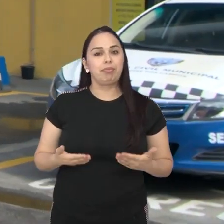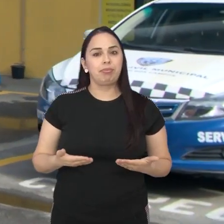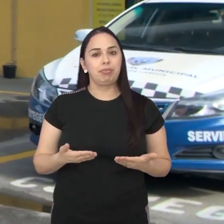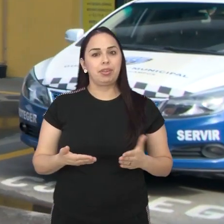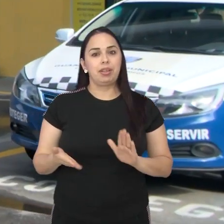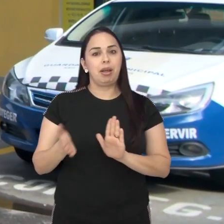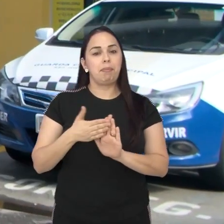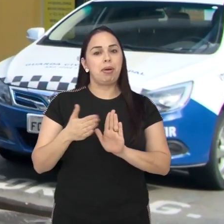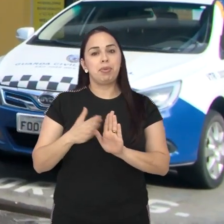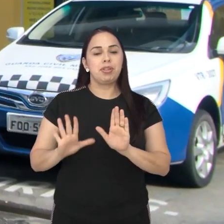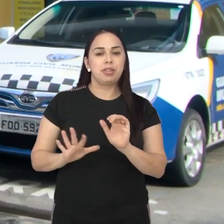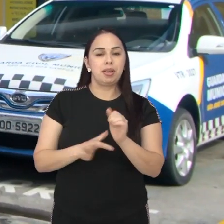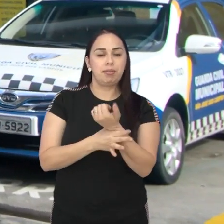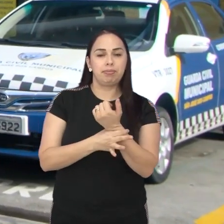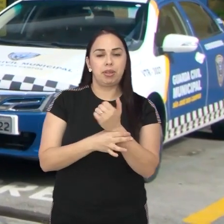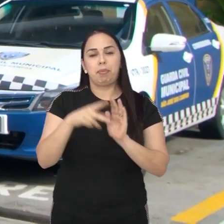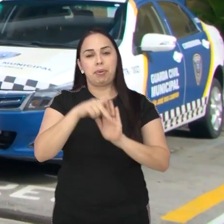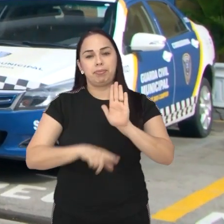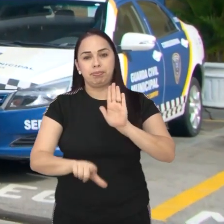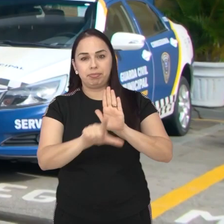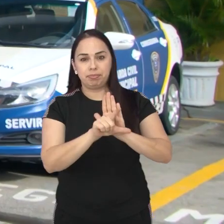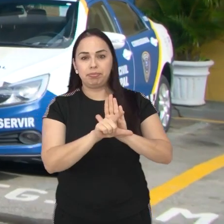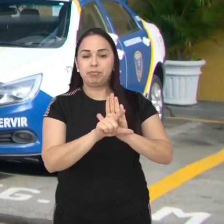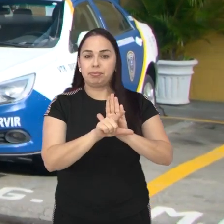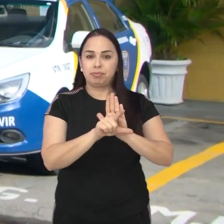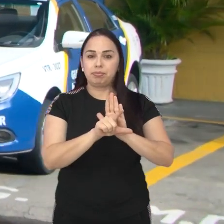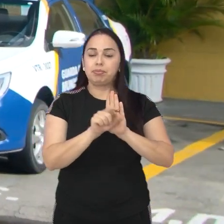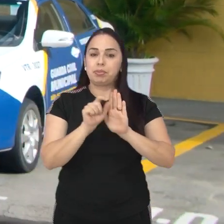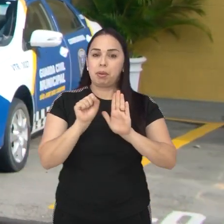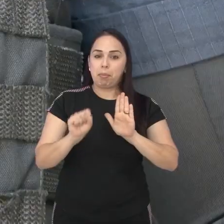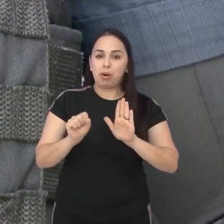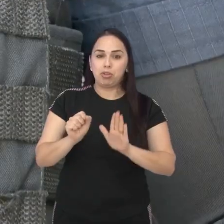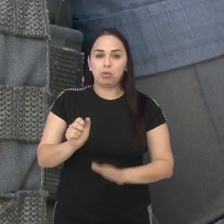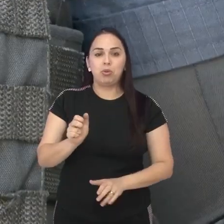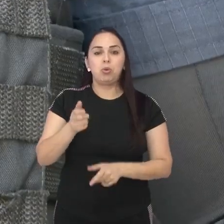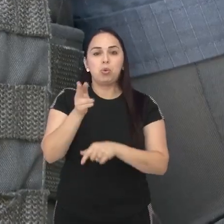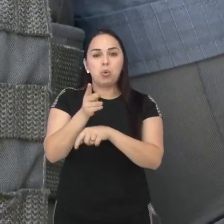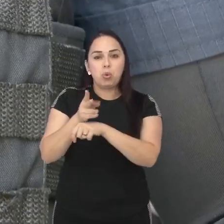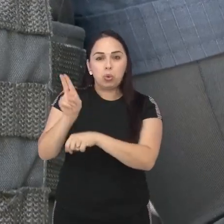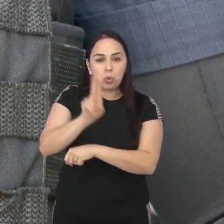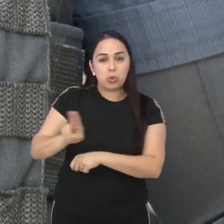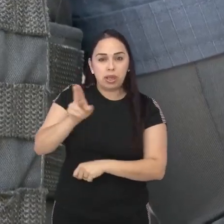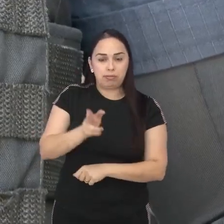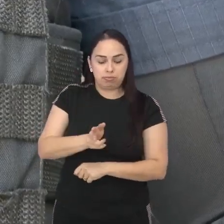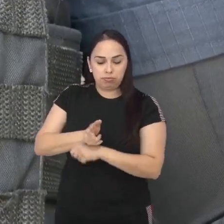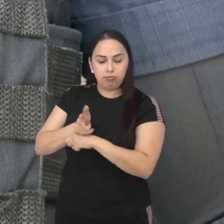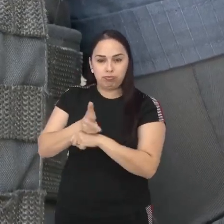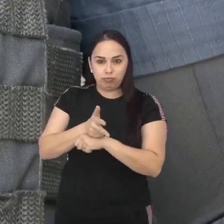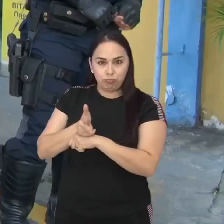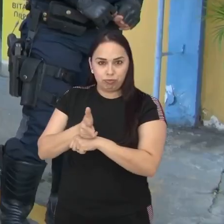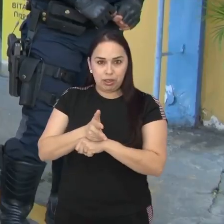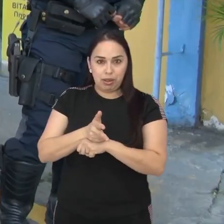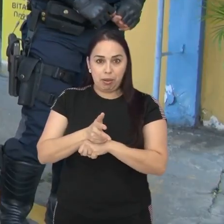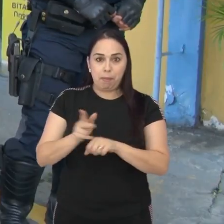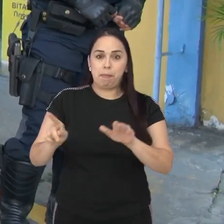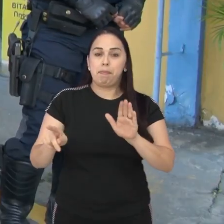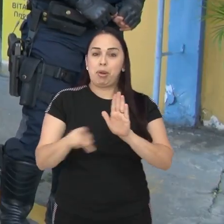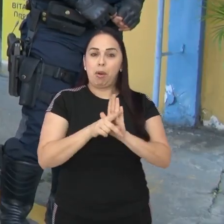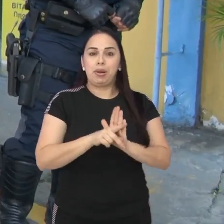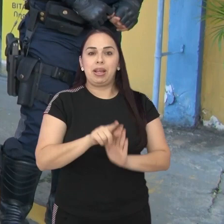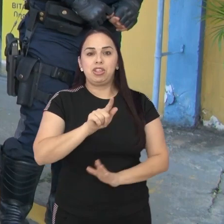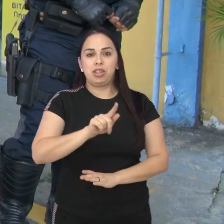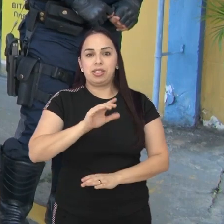Já na pauta de segurança, um projeto de lei autoriza o uso de microcâmeras como equipamento pessoal da Guarda